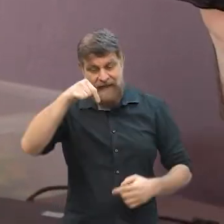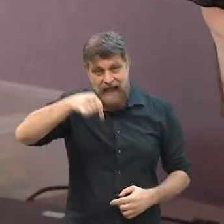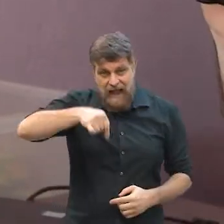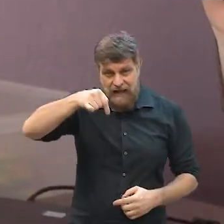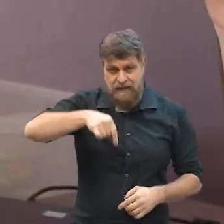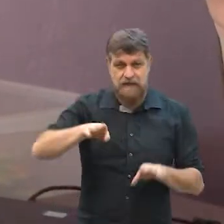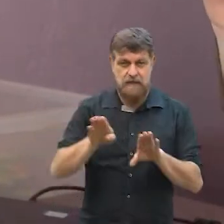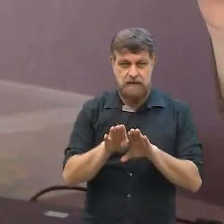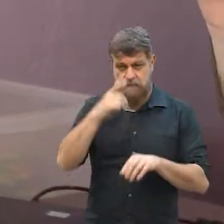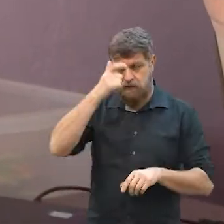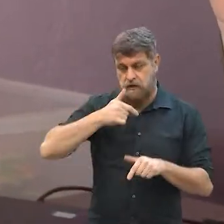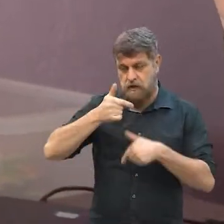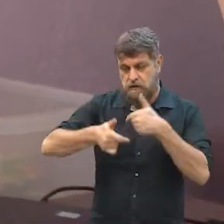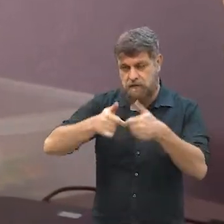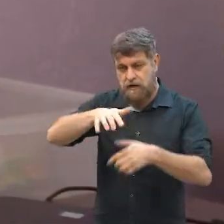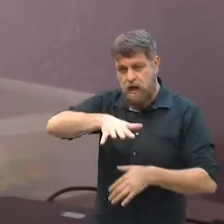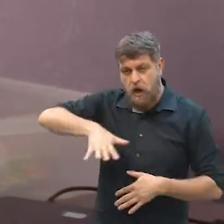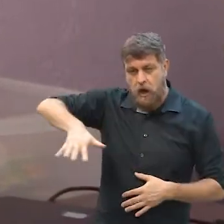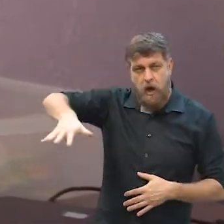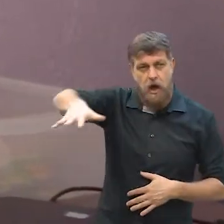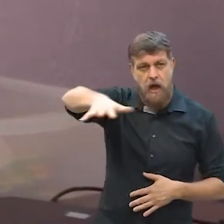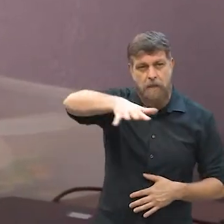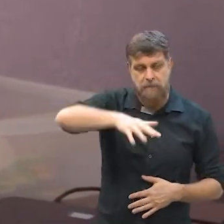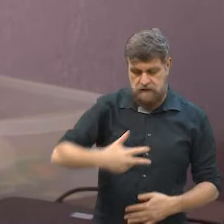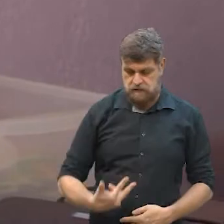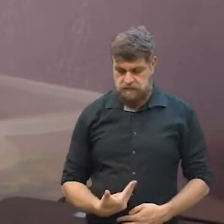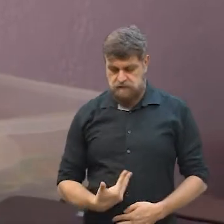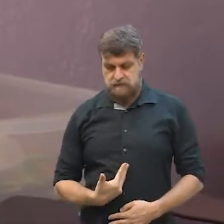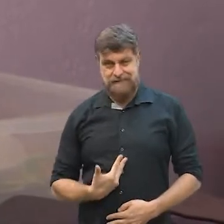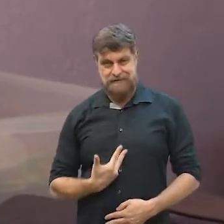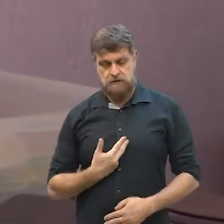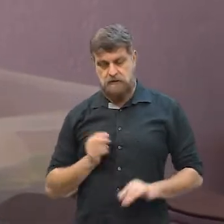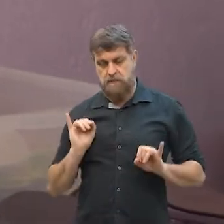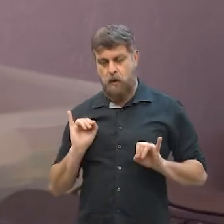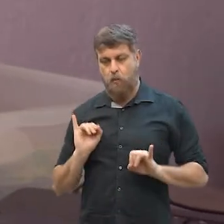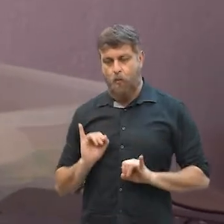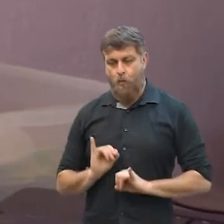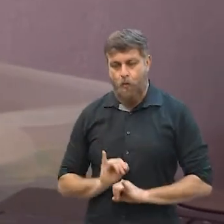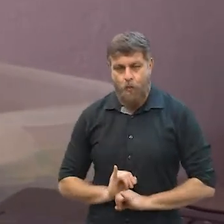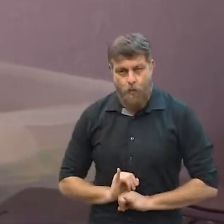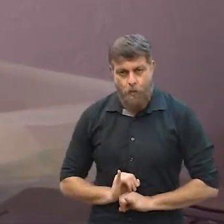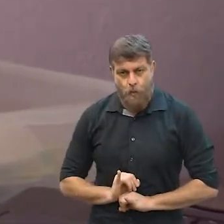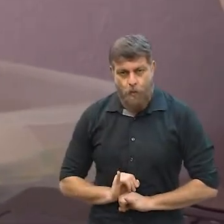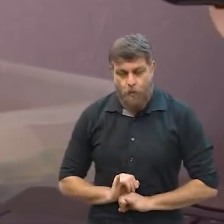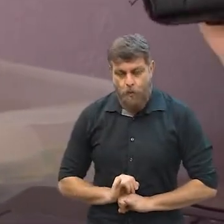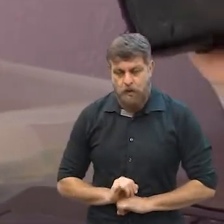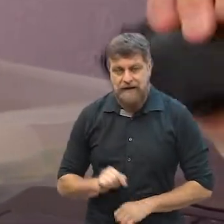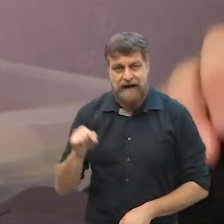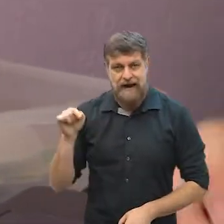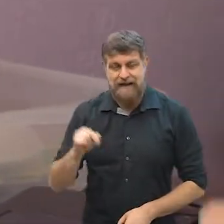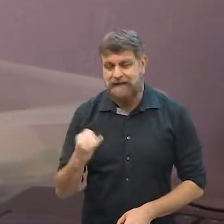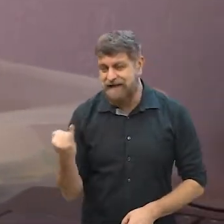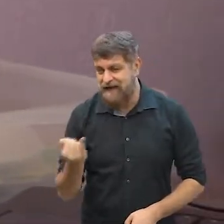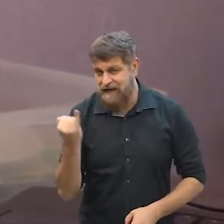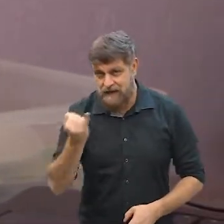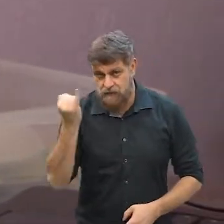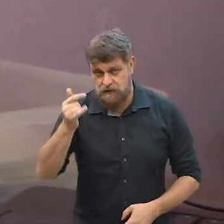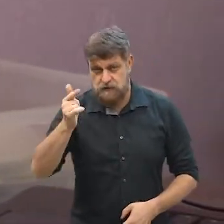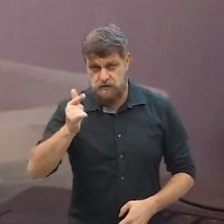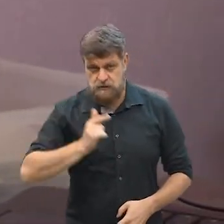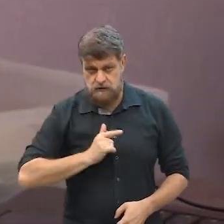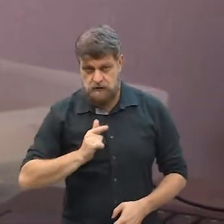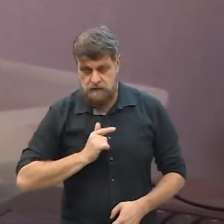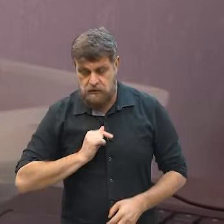particularmente, também eu trabalho com uma área que é de cirurgia bariátrica. Então, é fundamental você ter